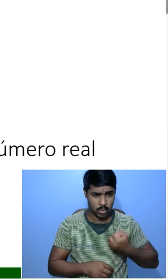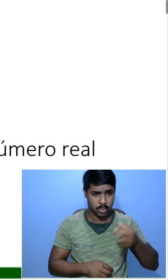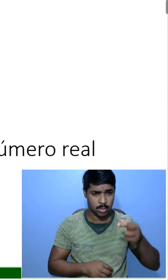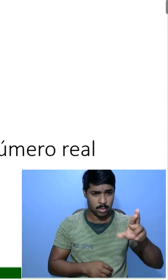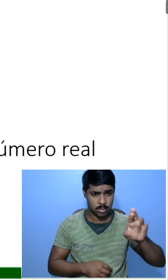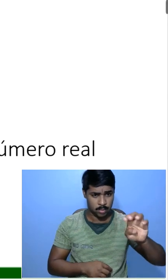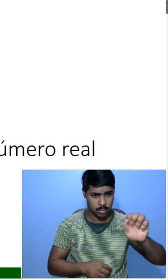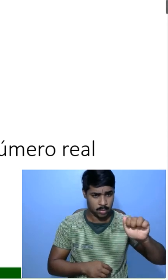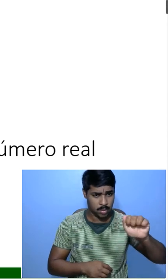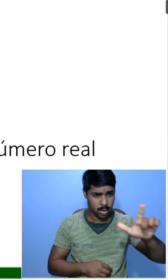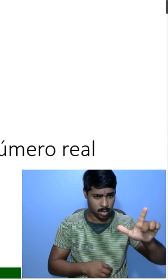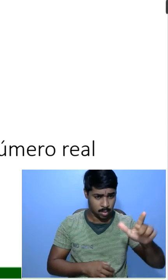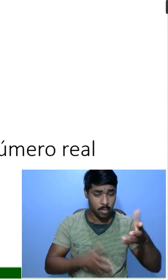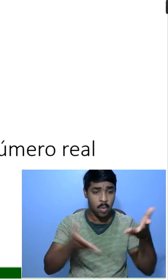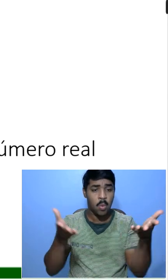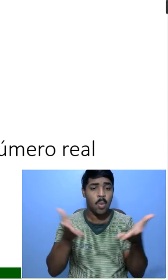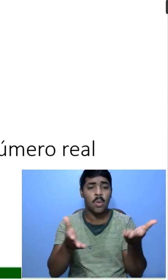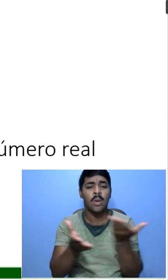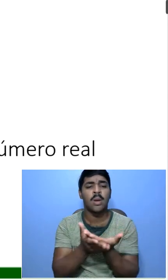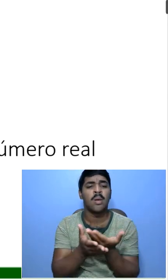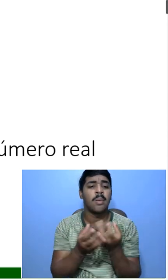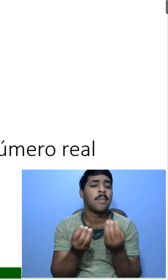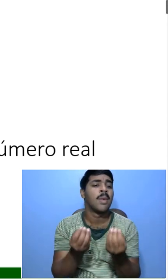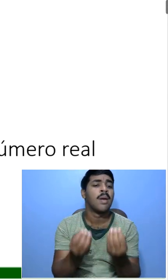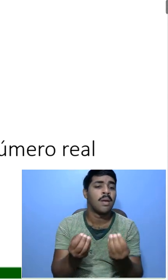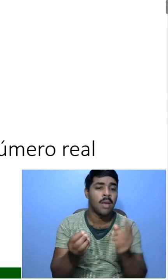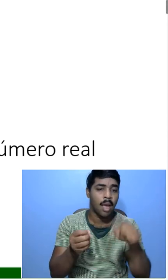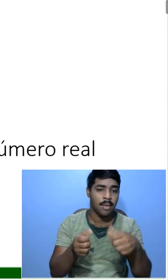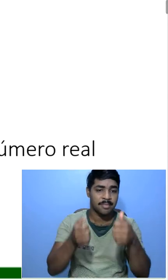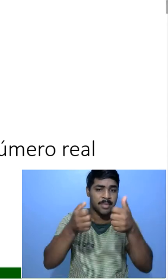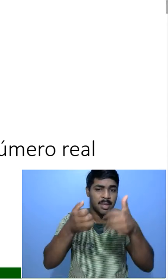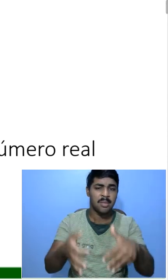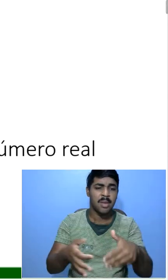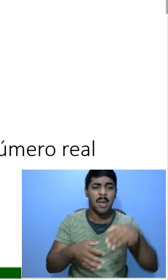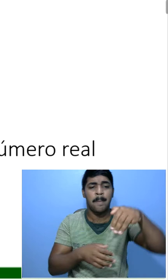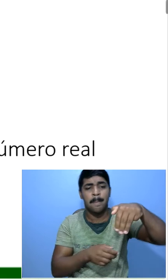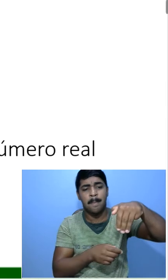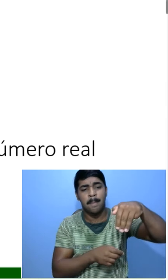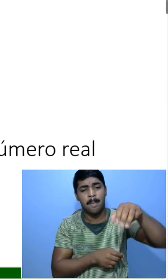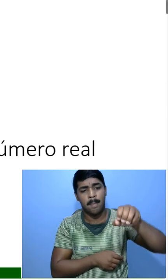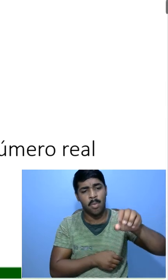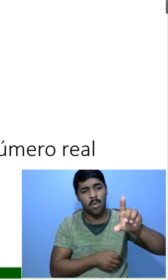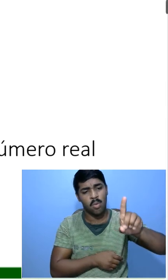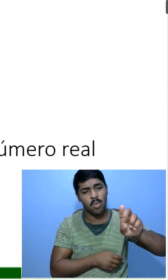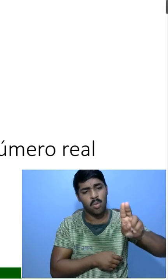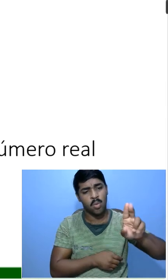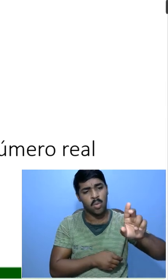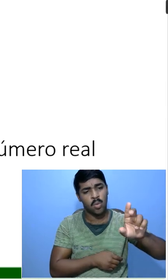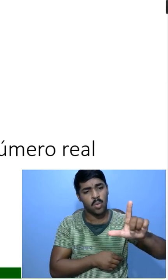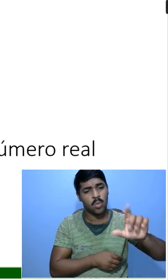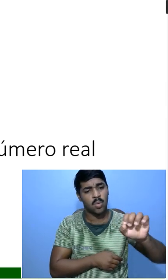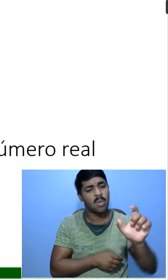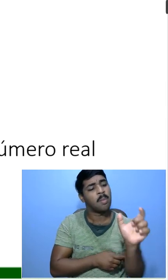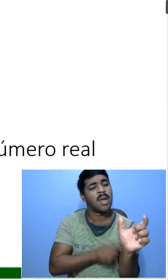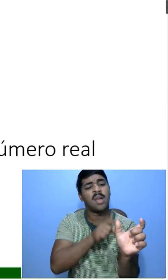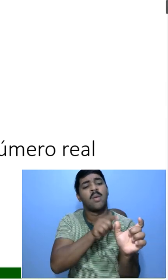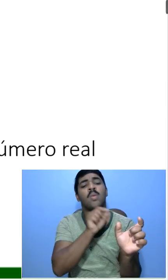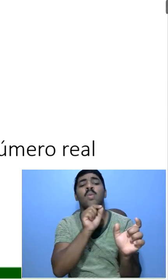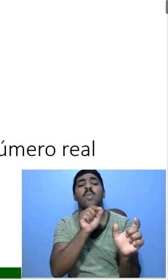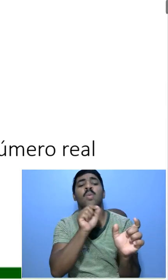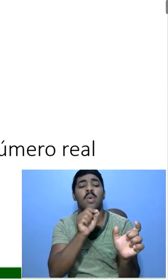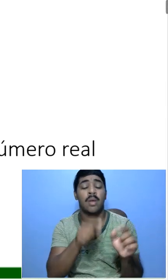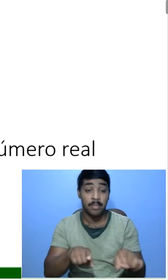apenas o objetivo de esclarecer para você o que é a definição de módulo e qual é a sua interpretação